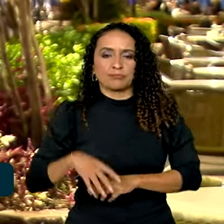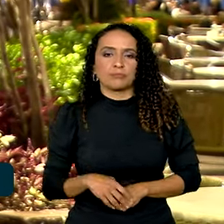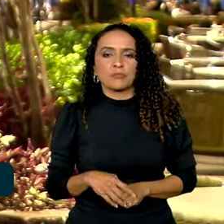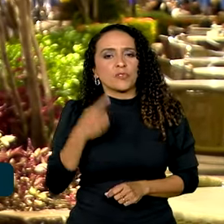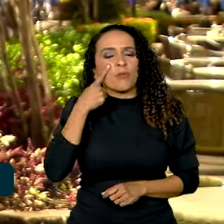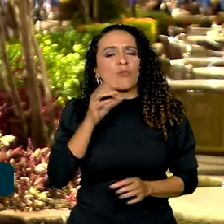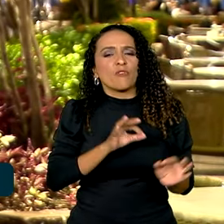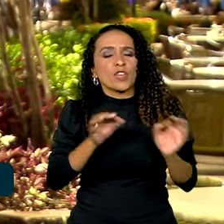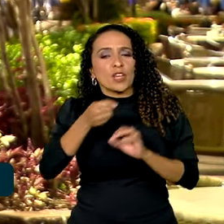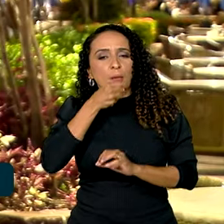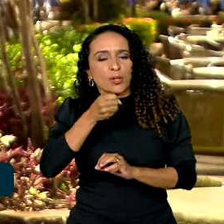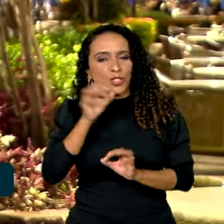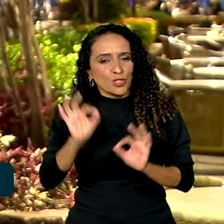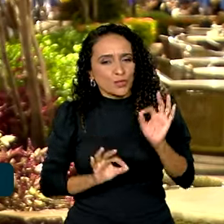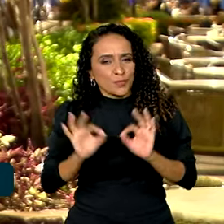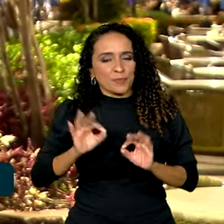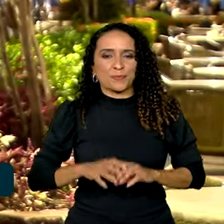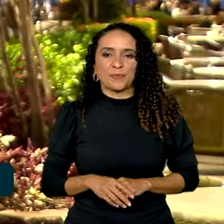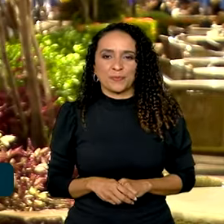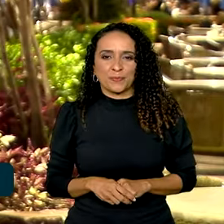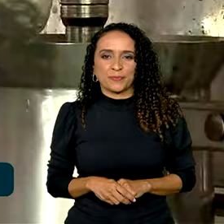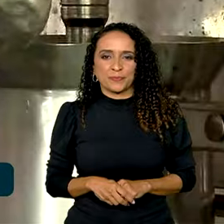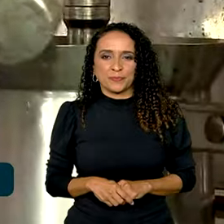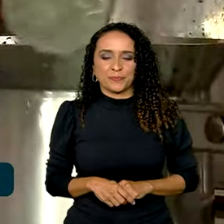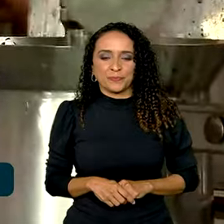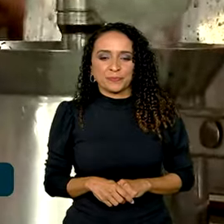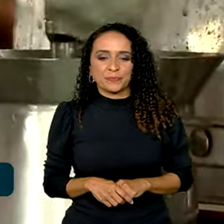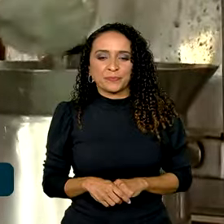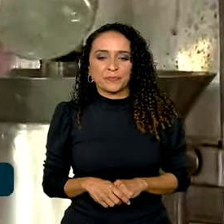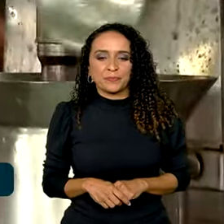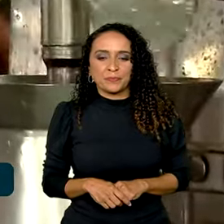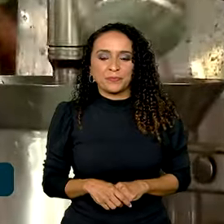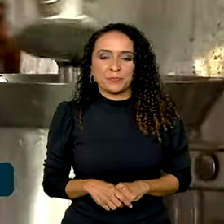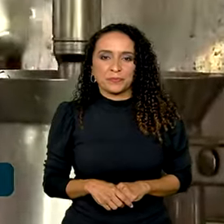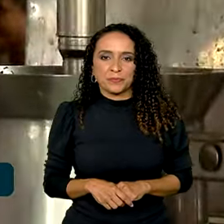Vamos ver na reportagem que nós preparamos.